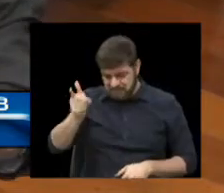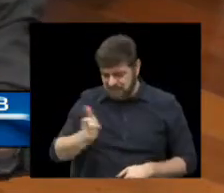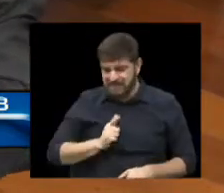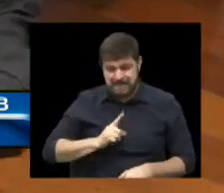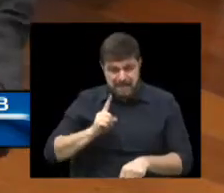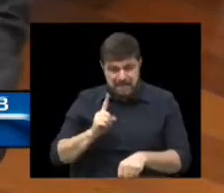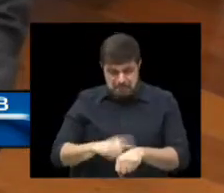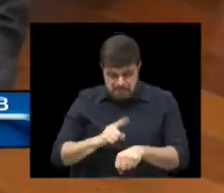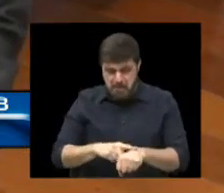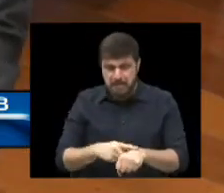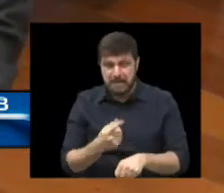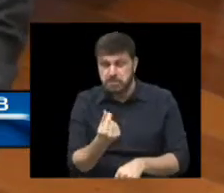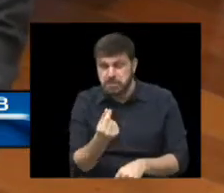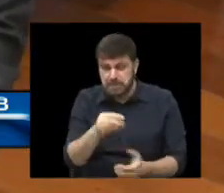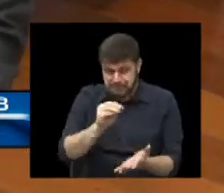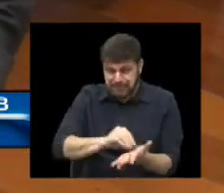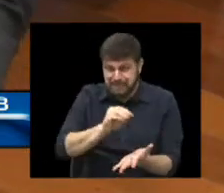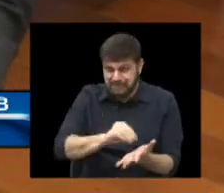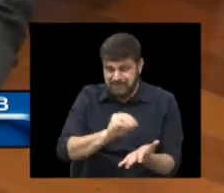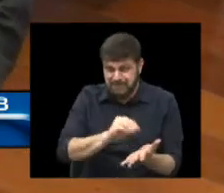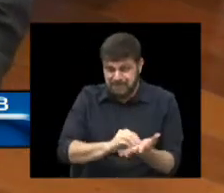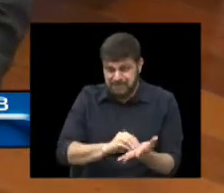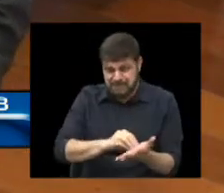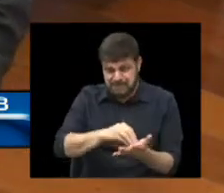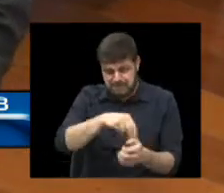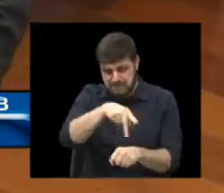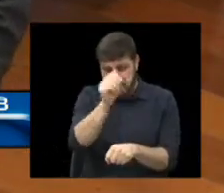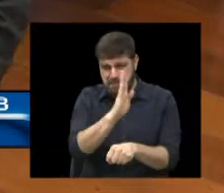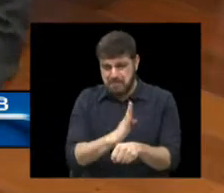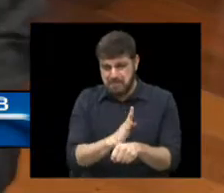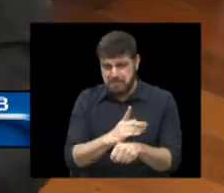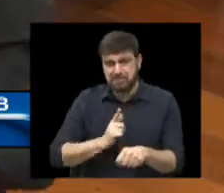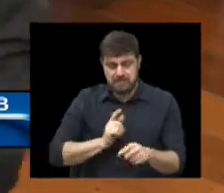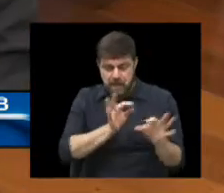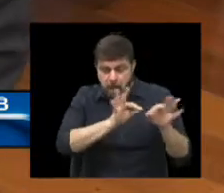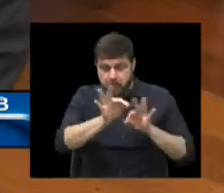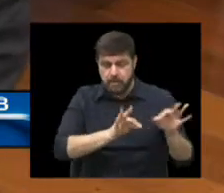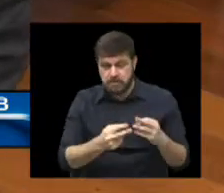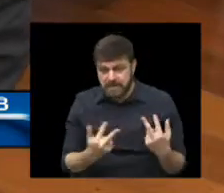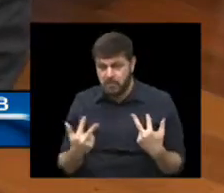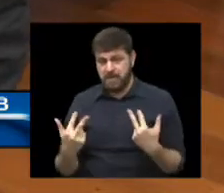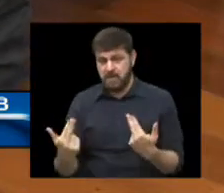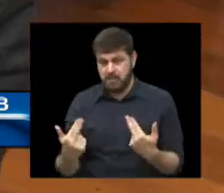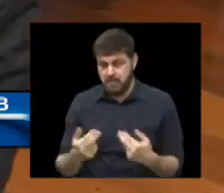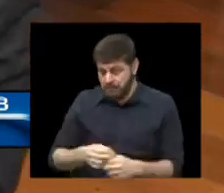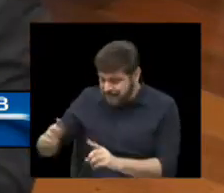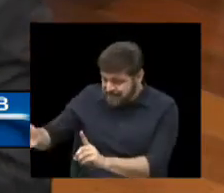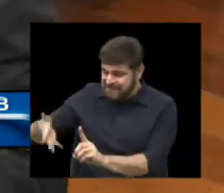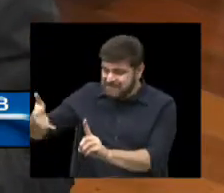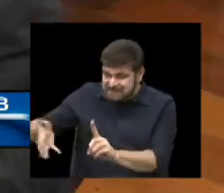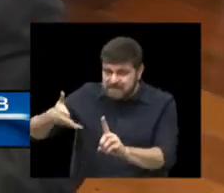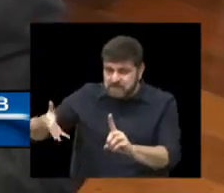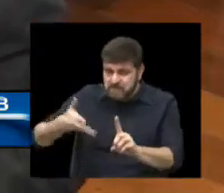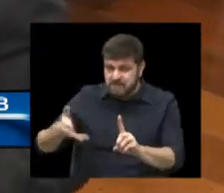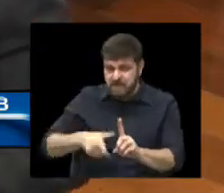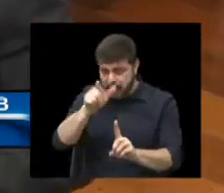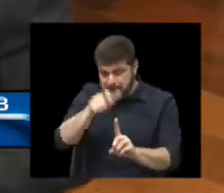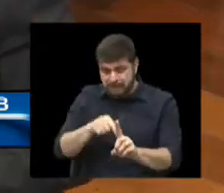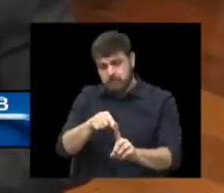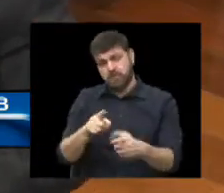momento de crise econômica como nós temos no Brasil, de apresentar projetos como esse, para fazer o cidadão contribuir, para que ele